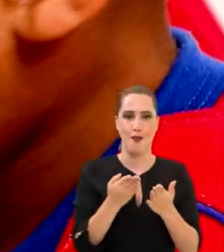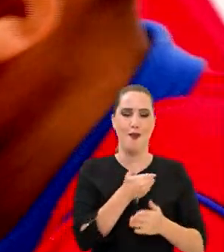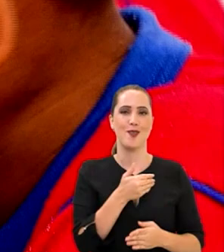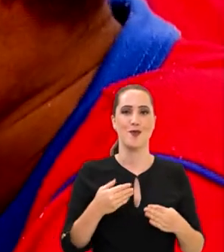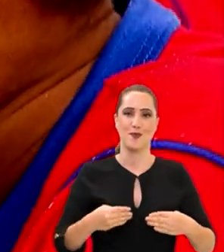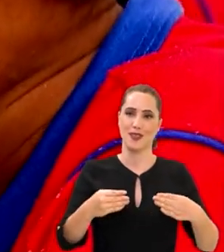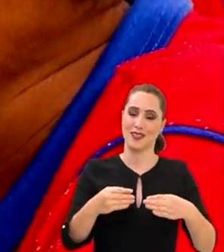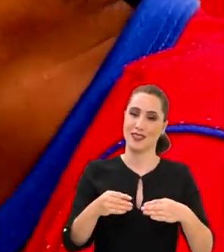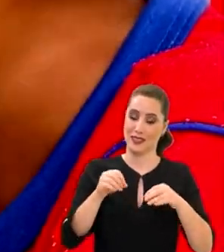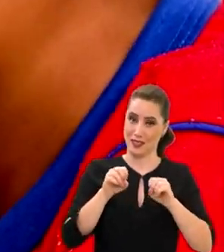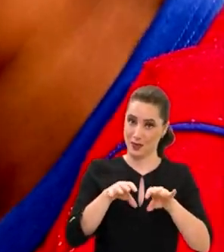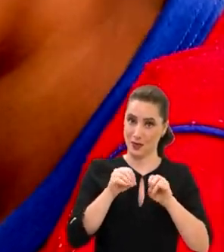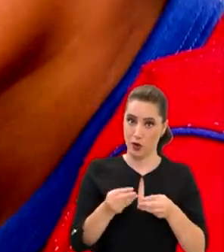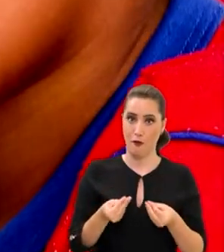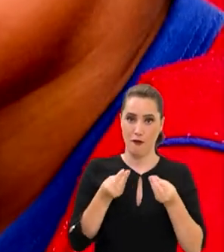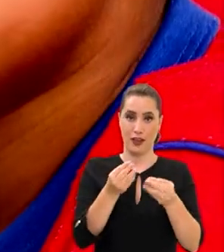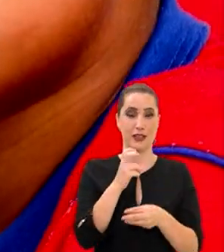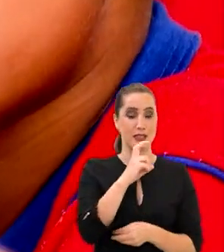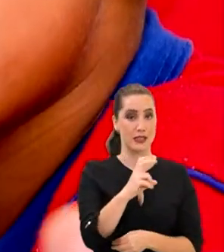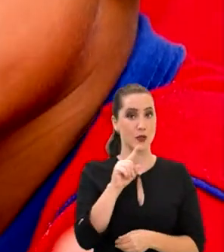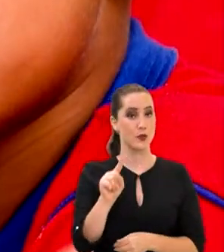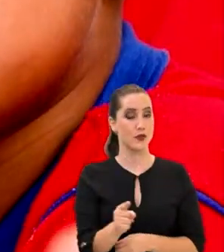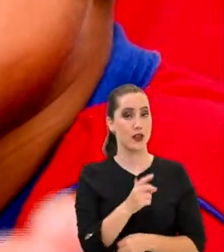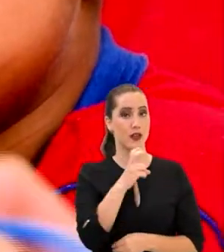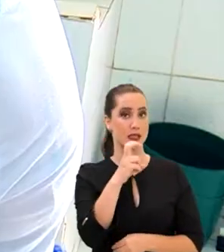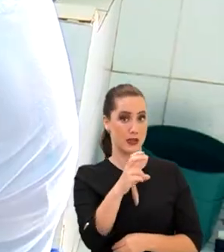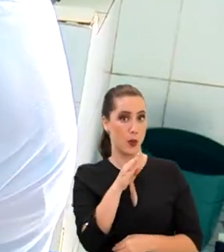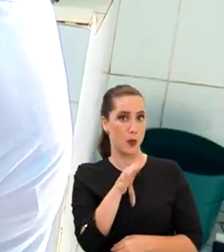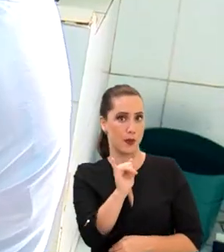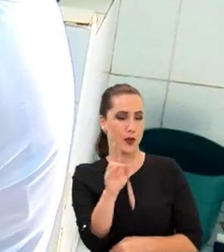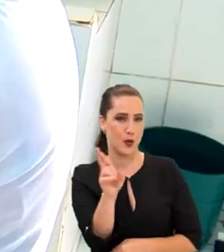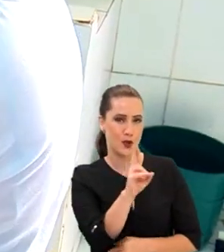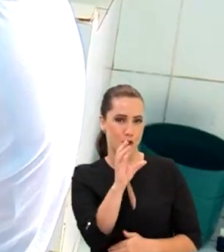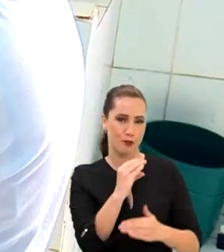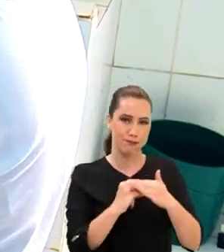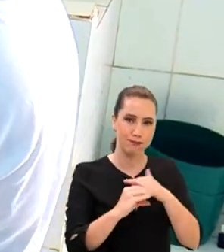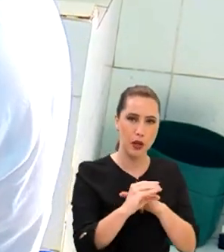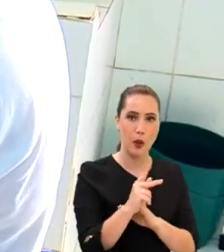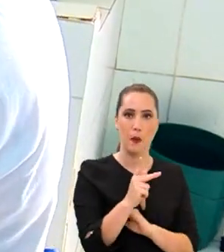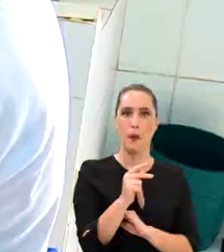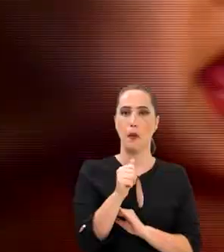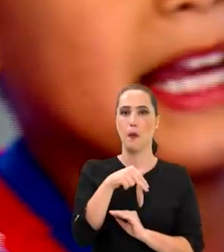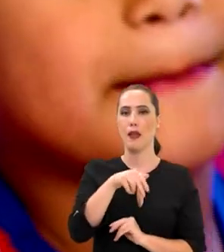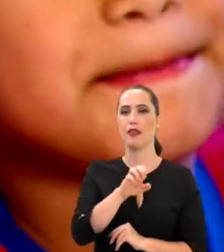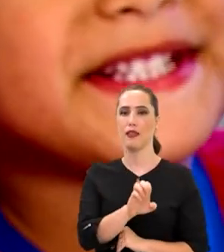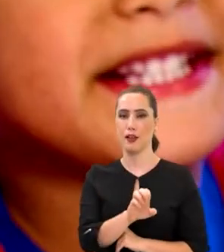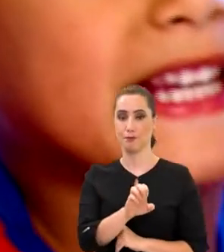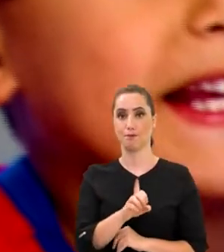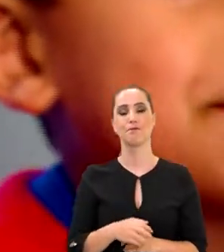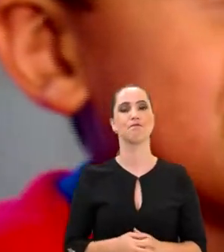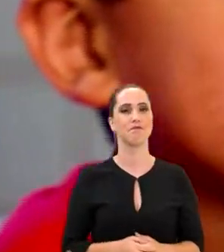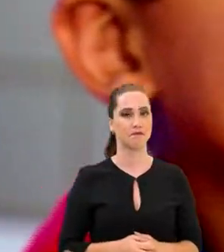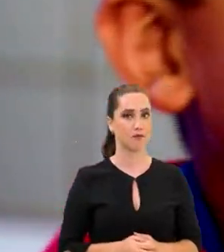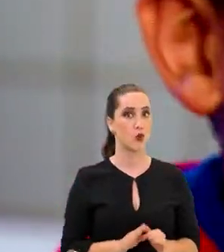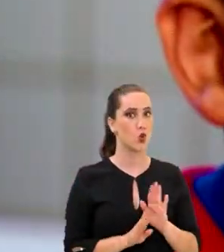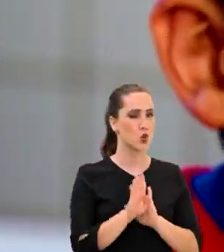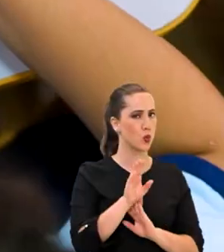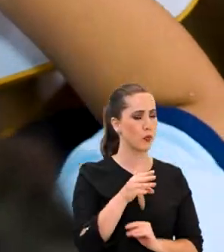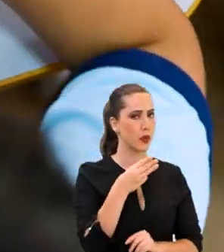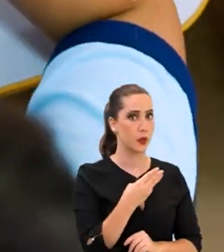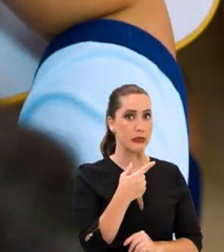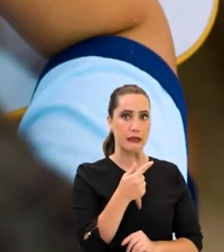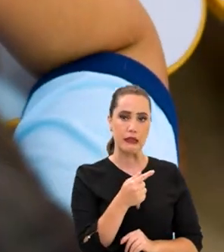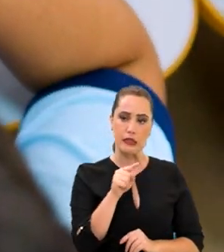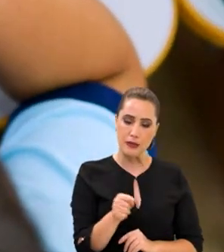da Educação garante 5,5 bilhões de reais para o PNAE em 2023. O reajuste é